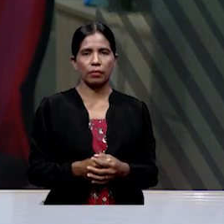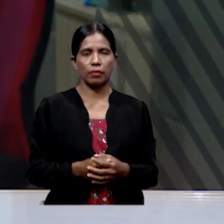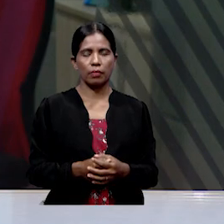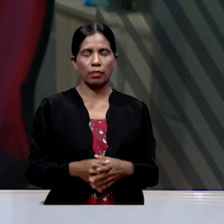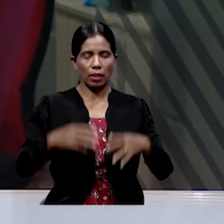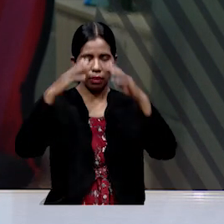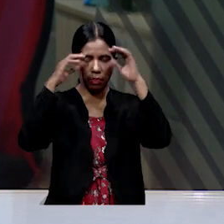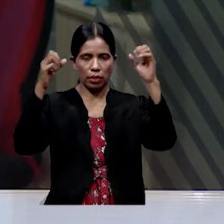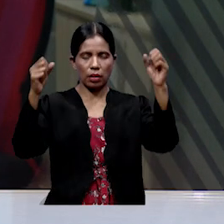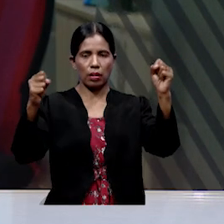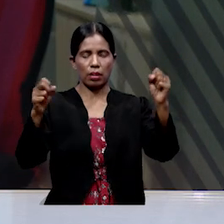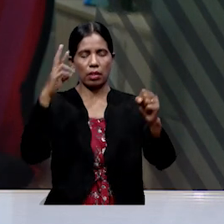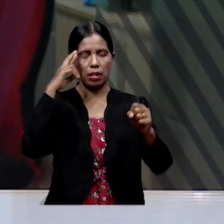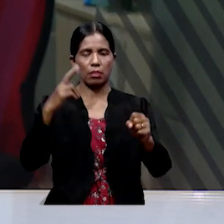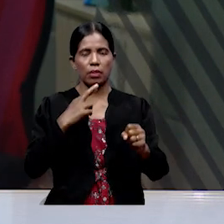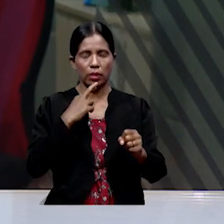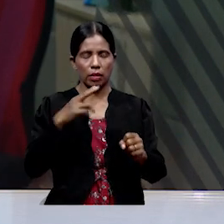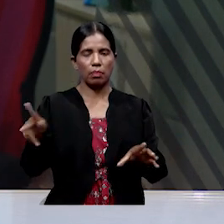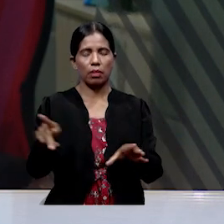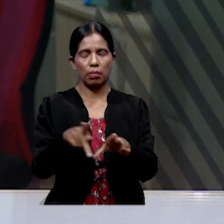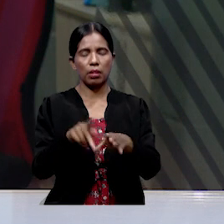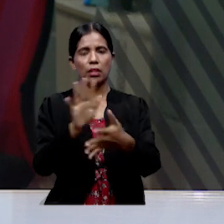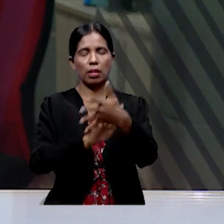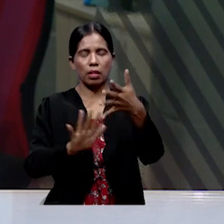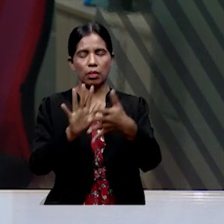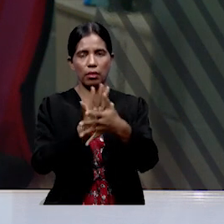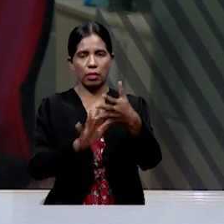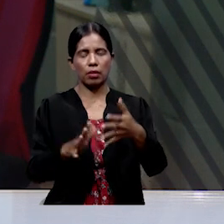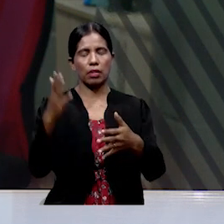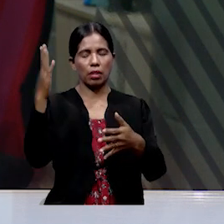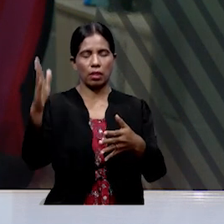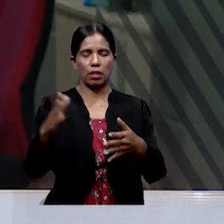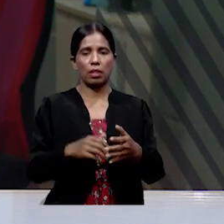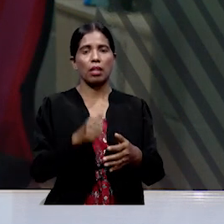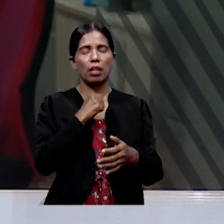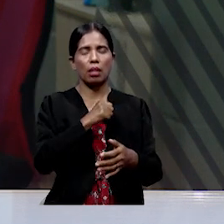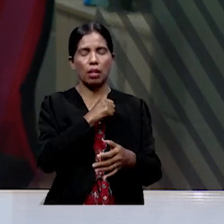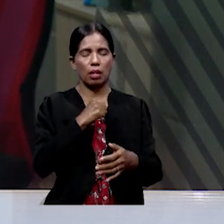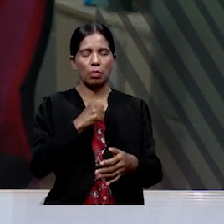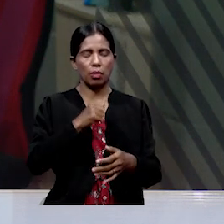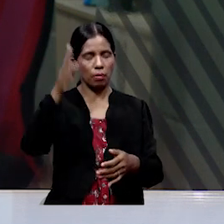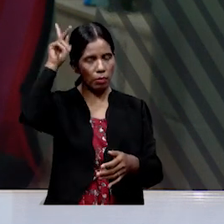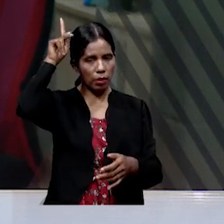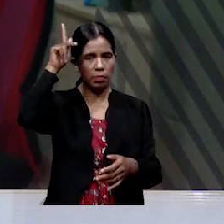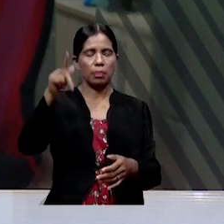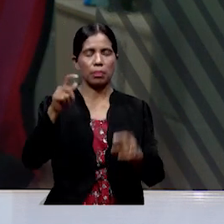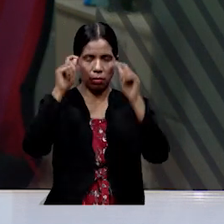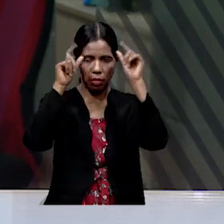Presidente da República eleito José Ramos Horta participa em a cerimônia Sínodo Episcoporum, Conferência Episcopal Timorense.